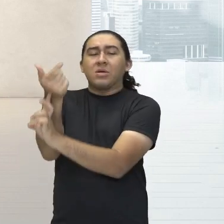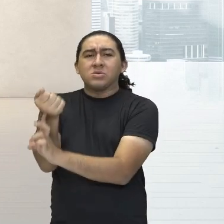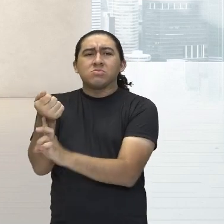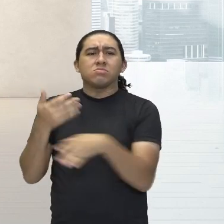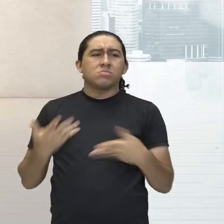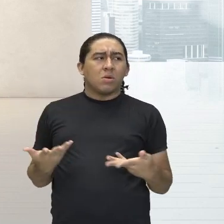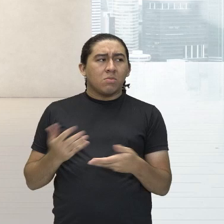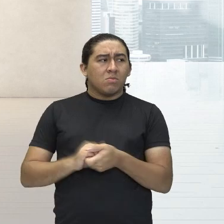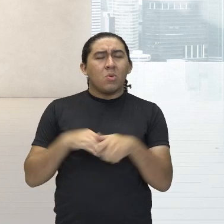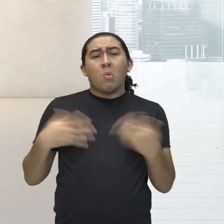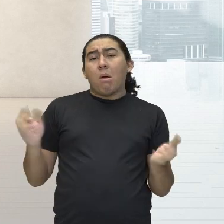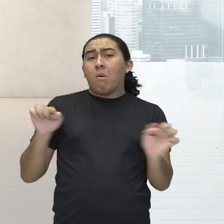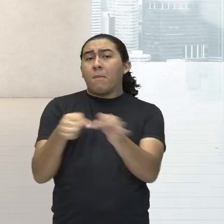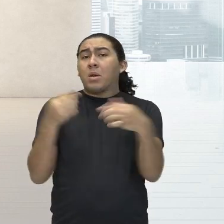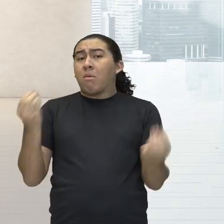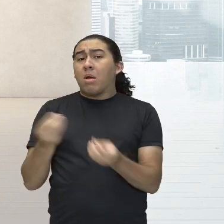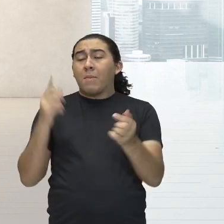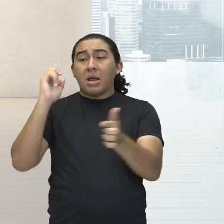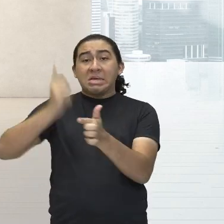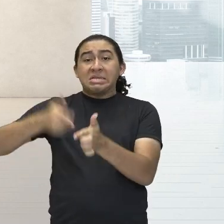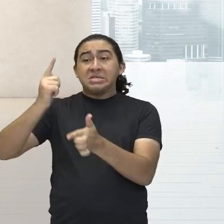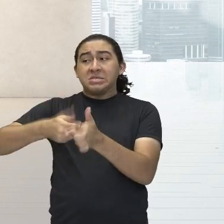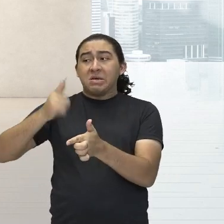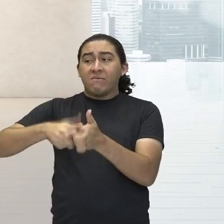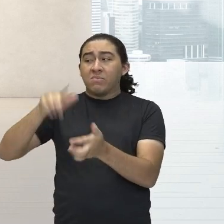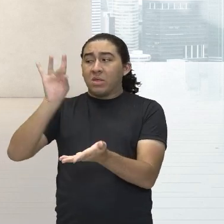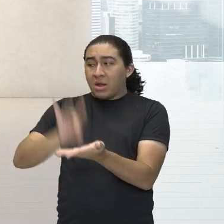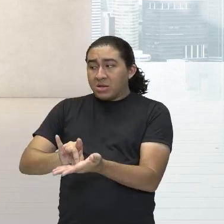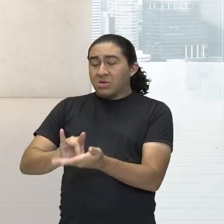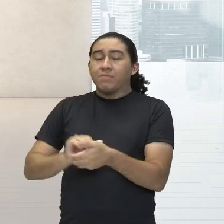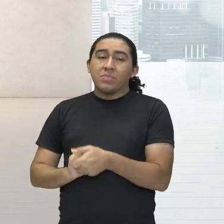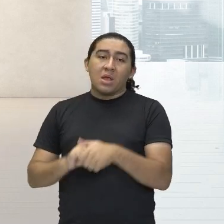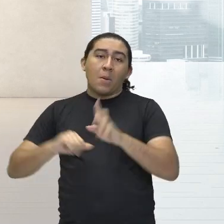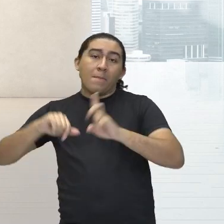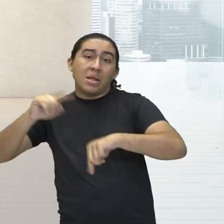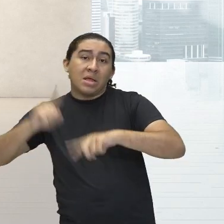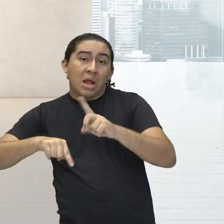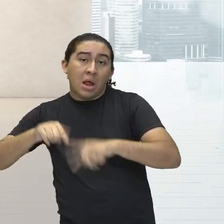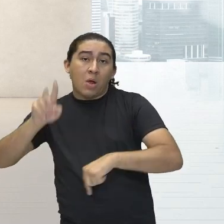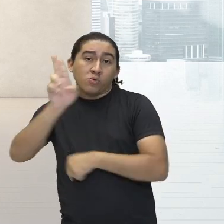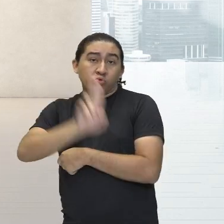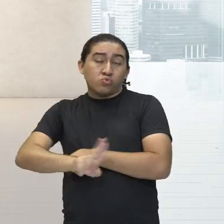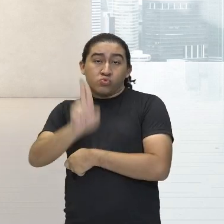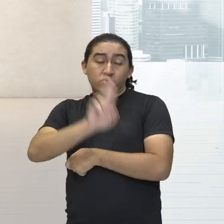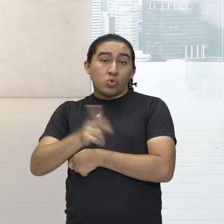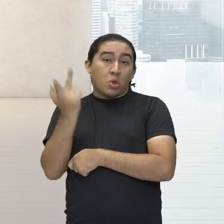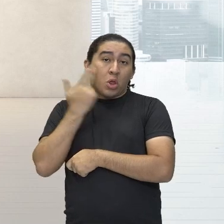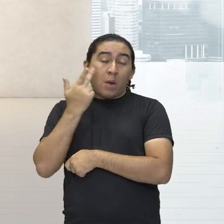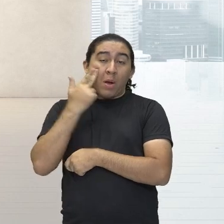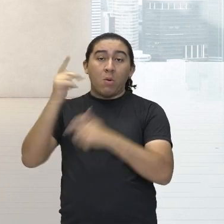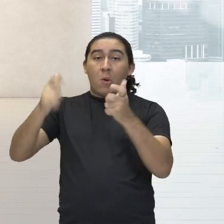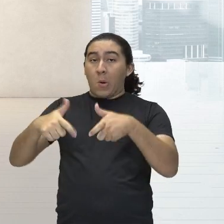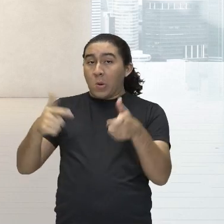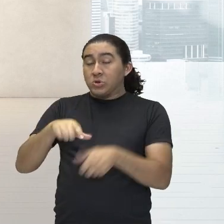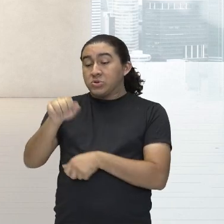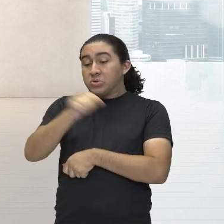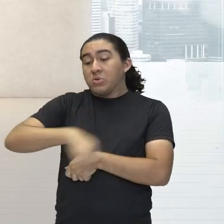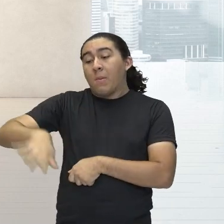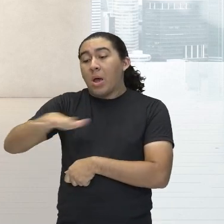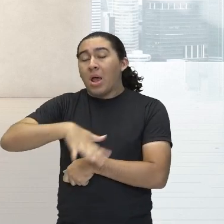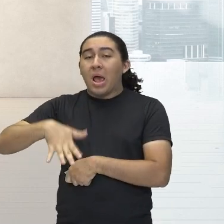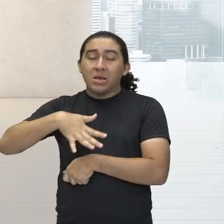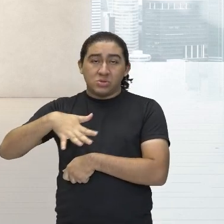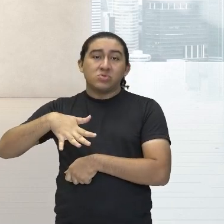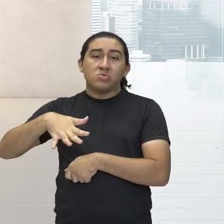vamos ter aqui a crítica. Um objeto comum, um objeto que é utilizado em locais públicos,